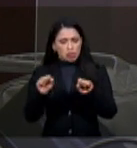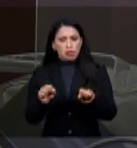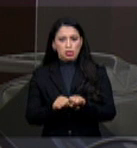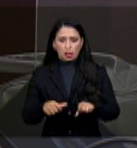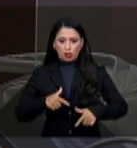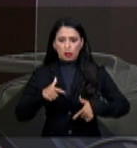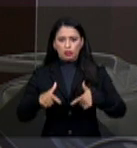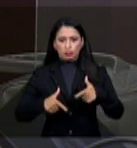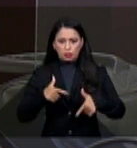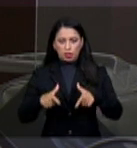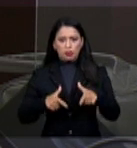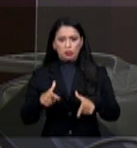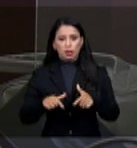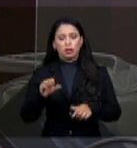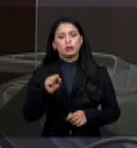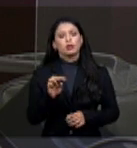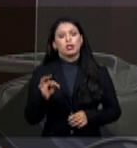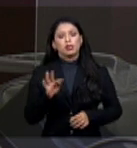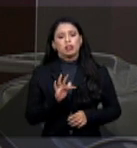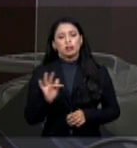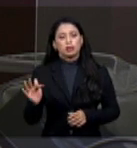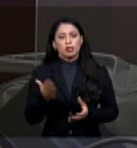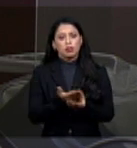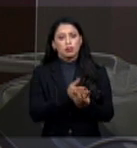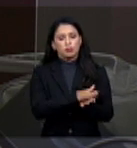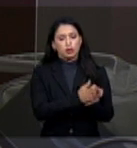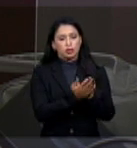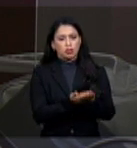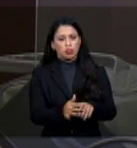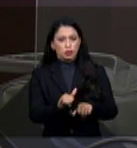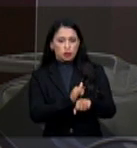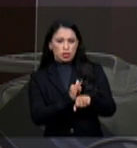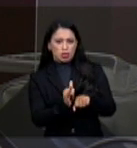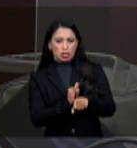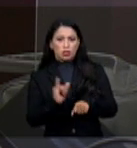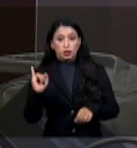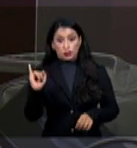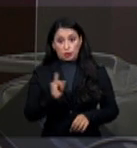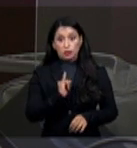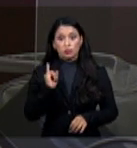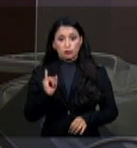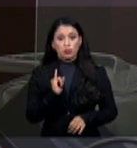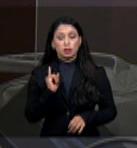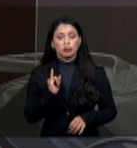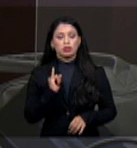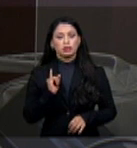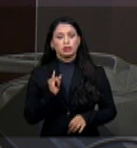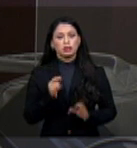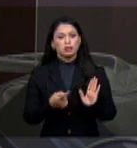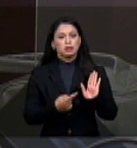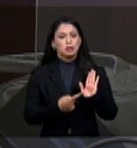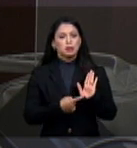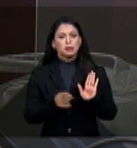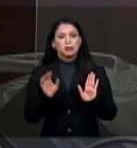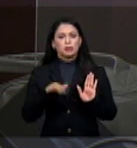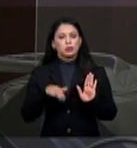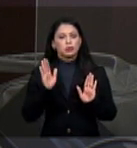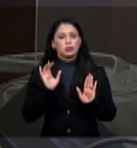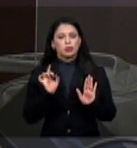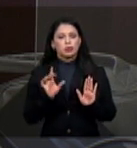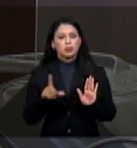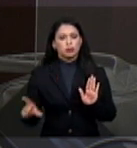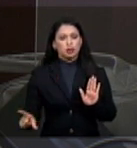justiça, inclusive no Supremo Tribunal Federal, em processos estratégicos e importantes que dizem mais do que